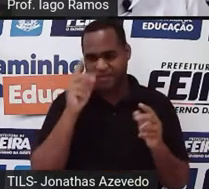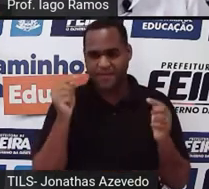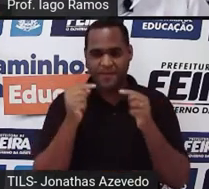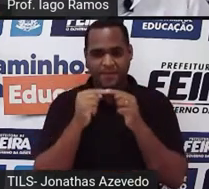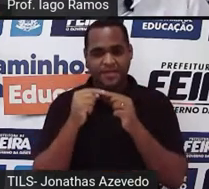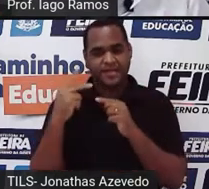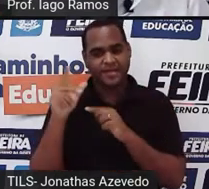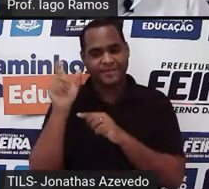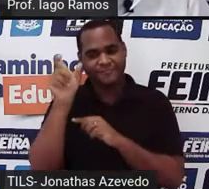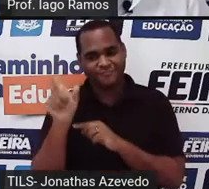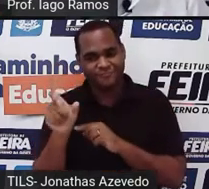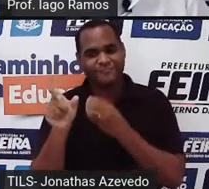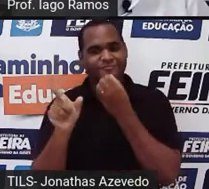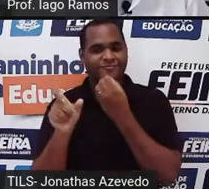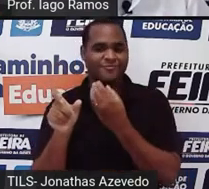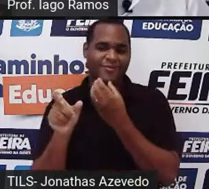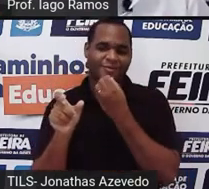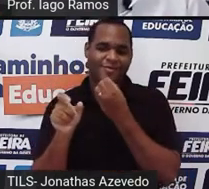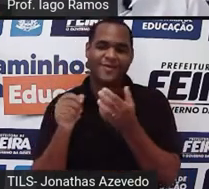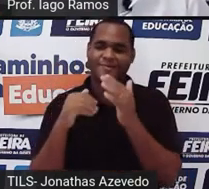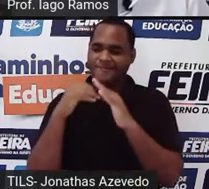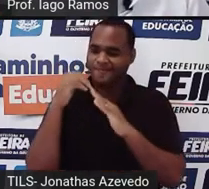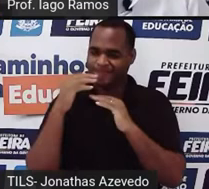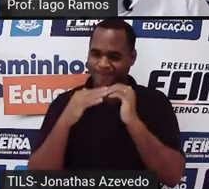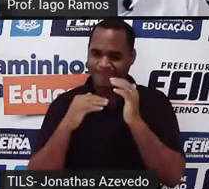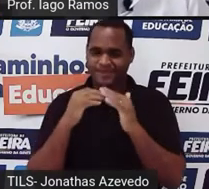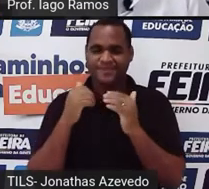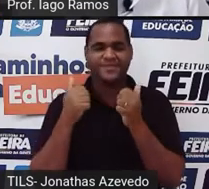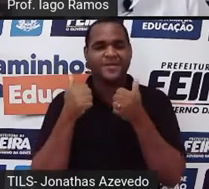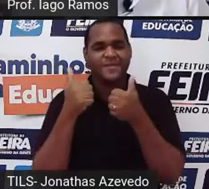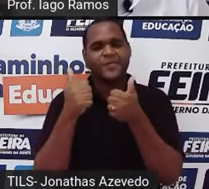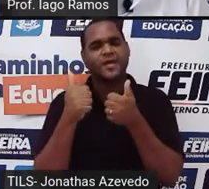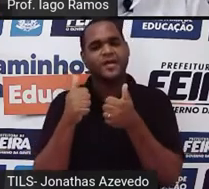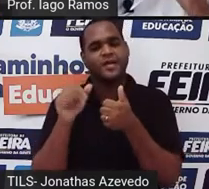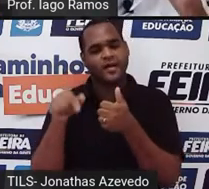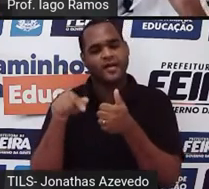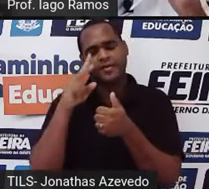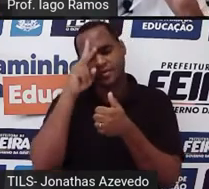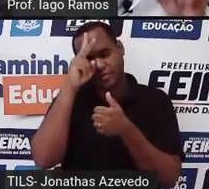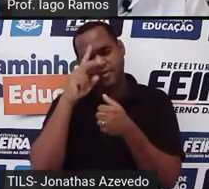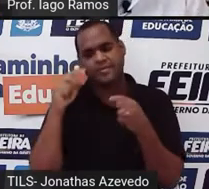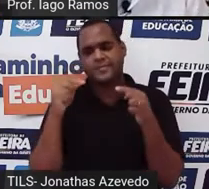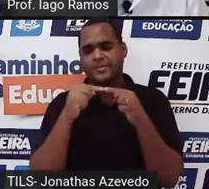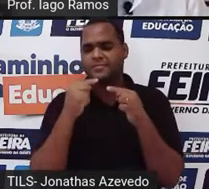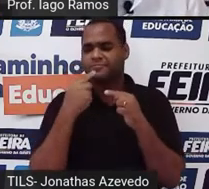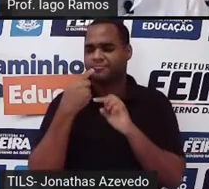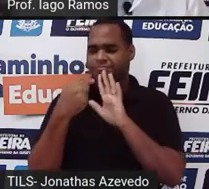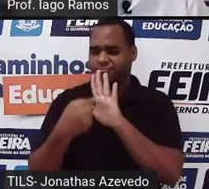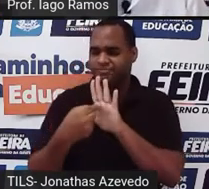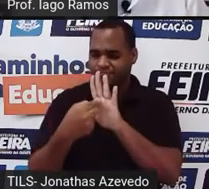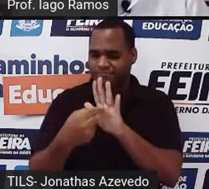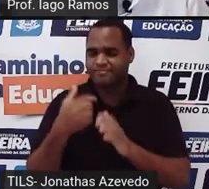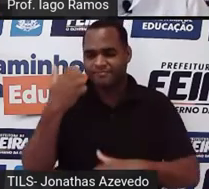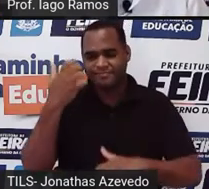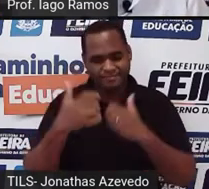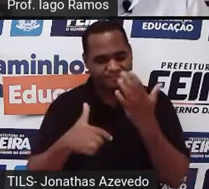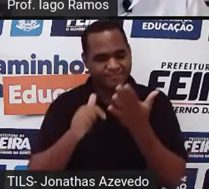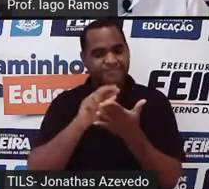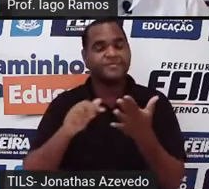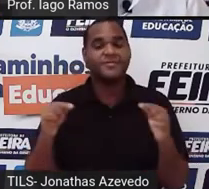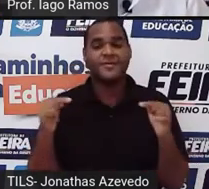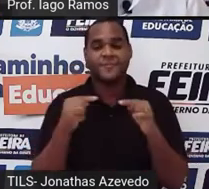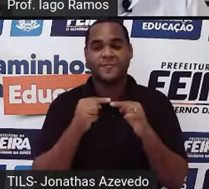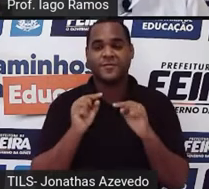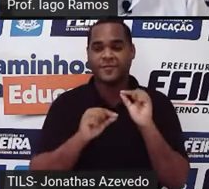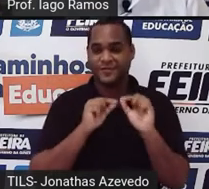uma personagem incrível e que a história dela, um pouquinho que eu vou contar da história dela, que possa,